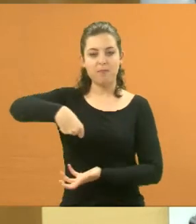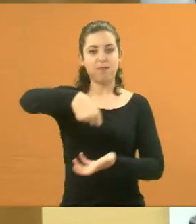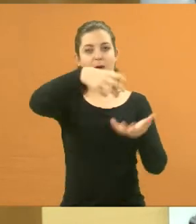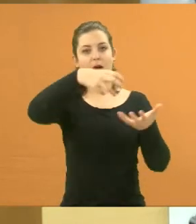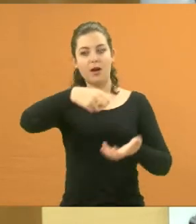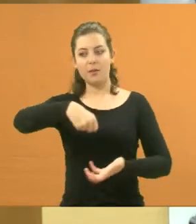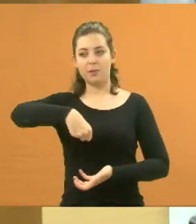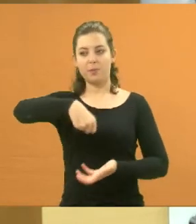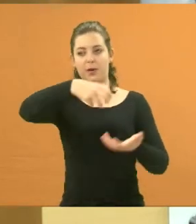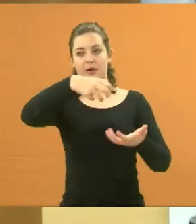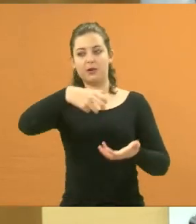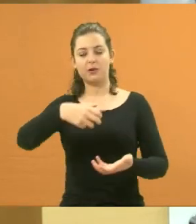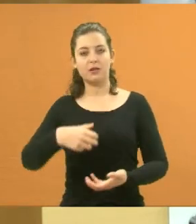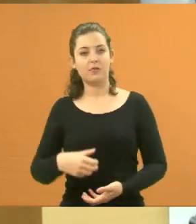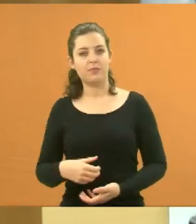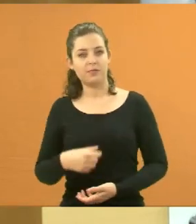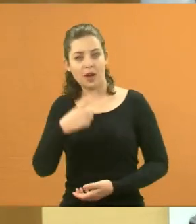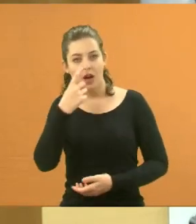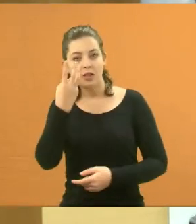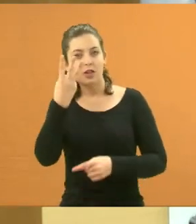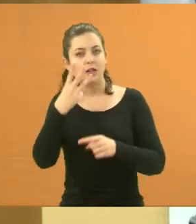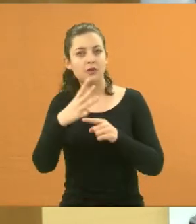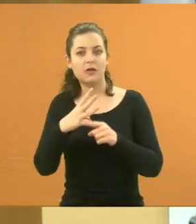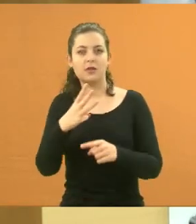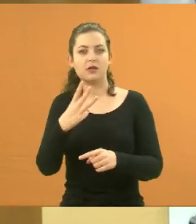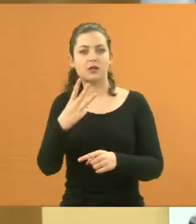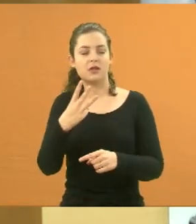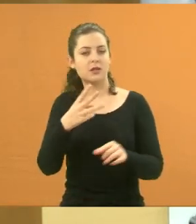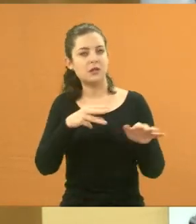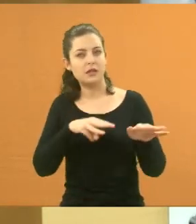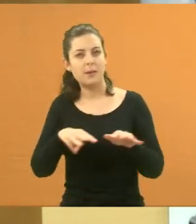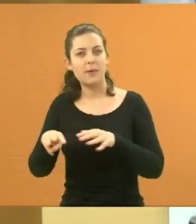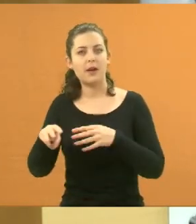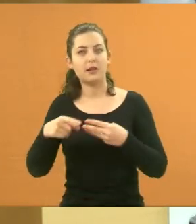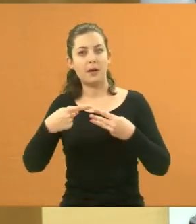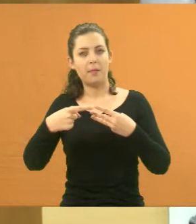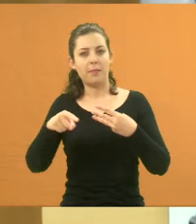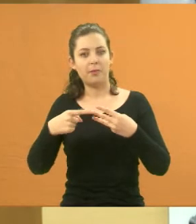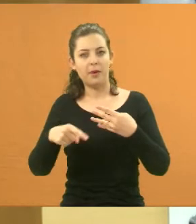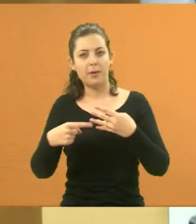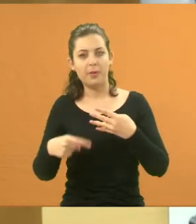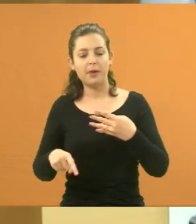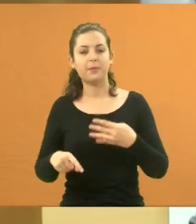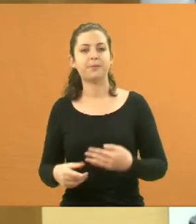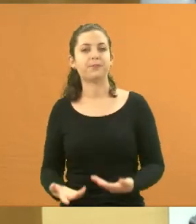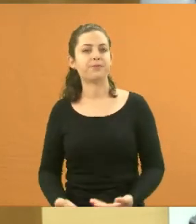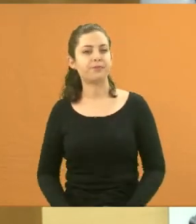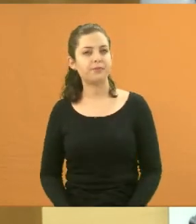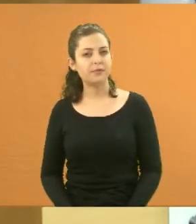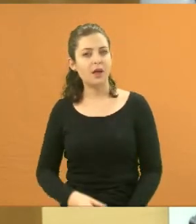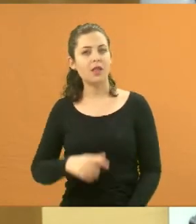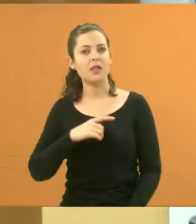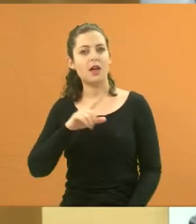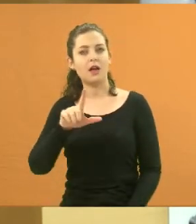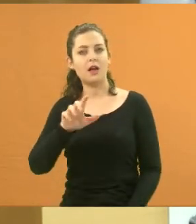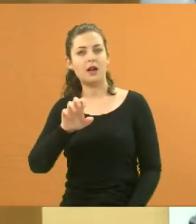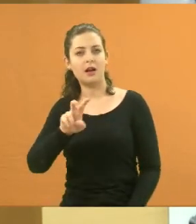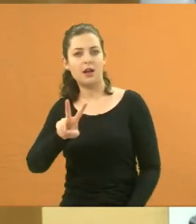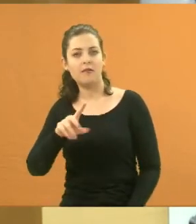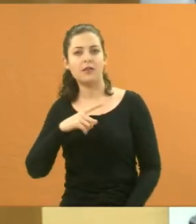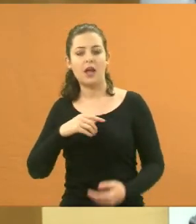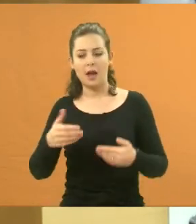doméstico. E o lixeiro passa 3 vezes na semana. Nós temos um leve na porta no Jardim